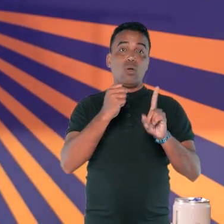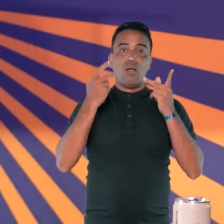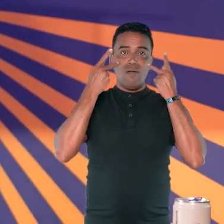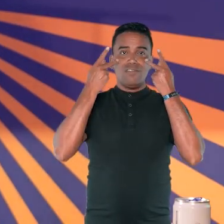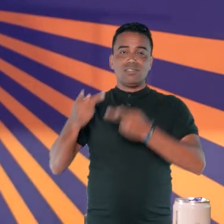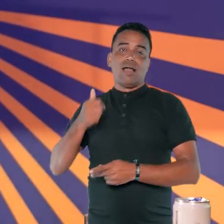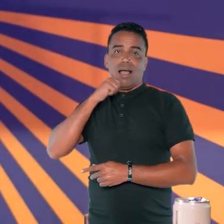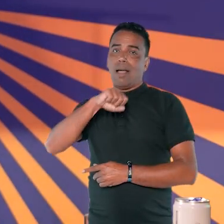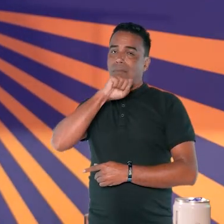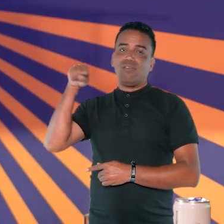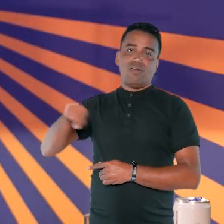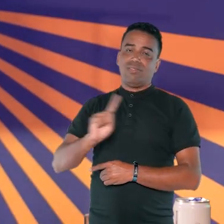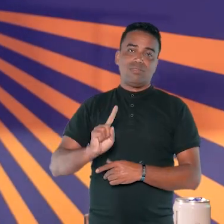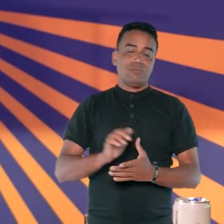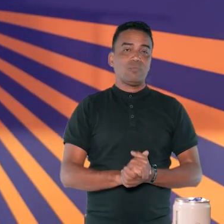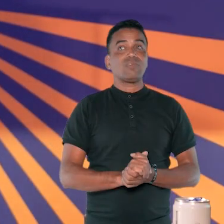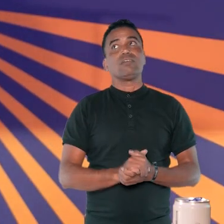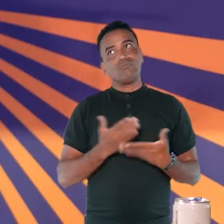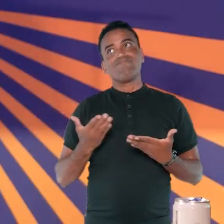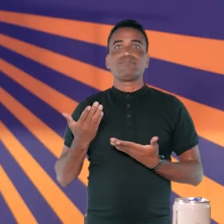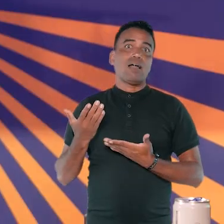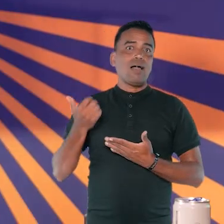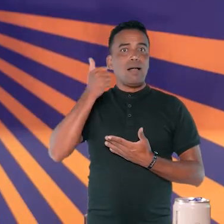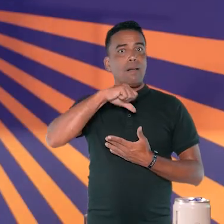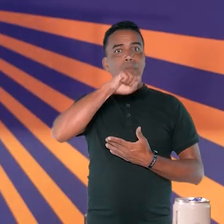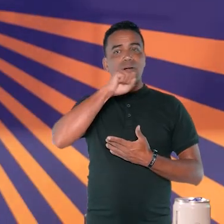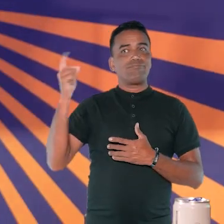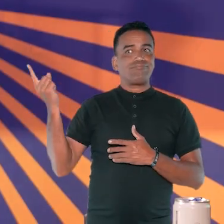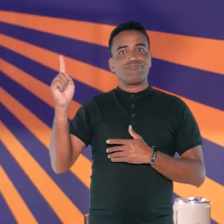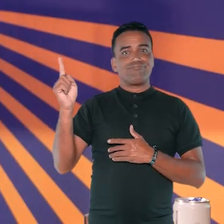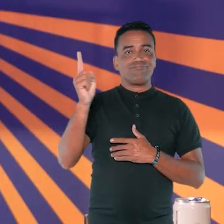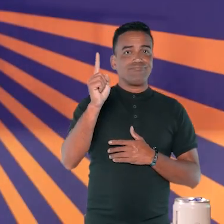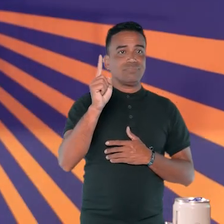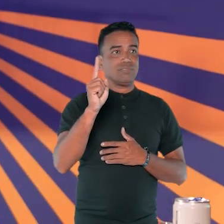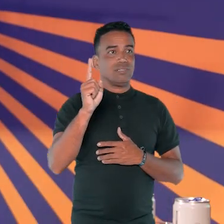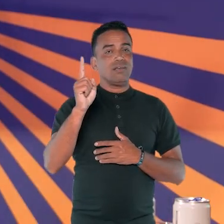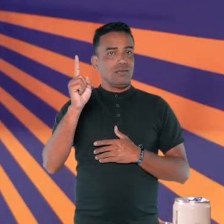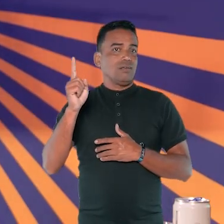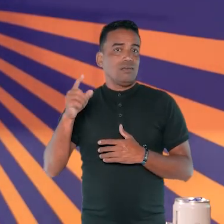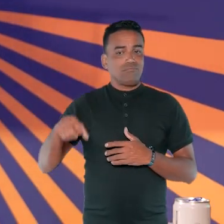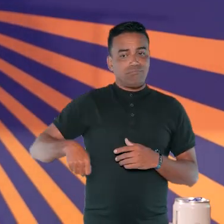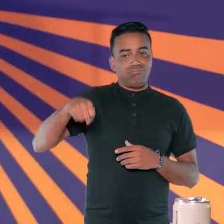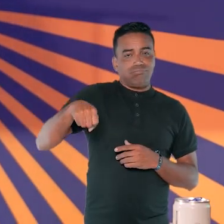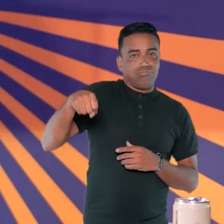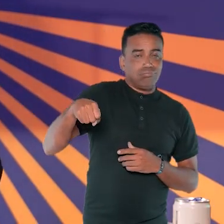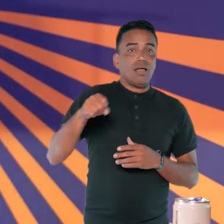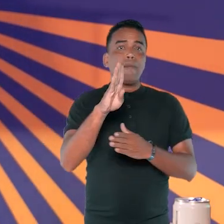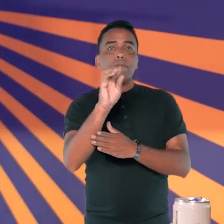nós estávamos e dobramos, vinha de lá a mãe desse rapaz, com a capanguinha, com